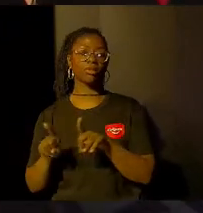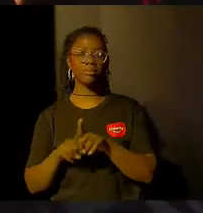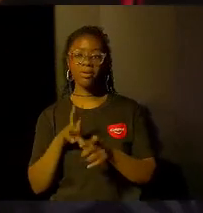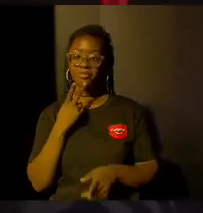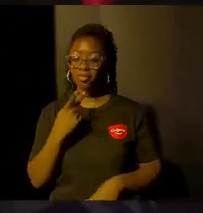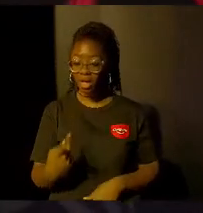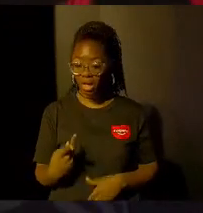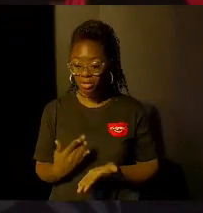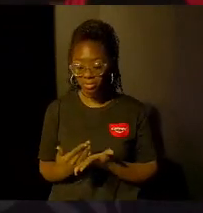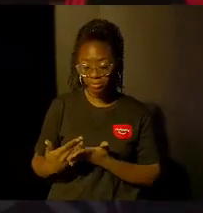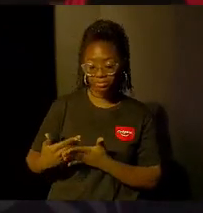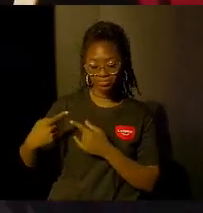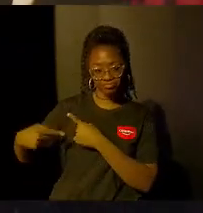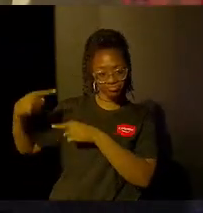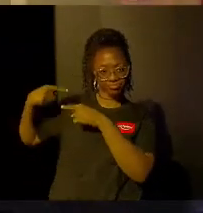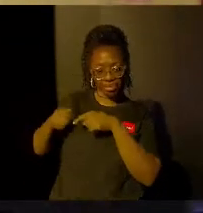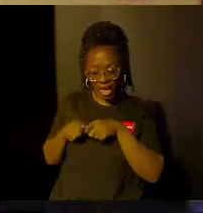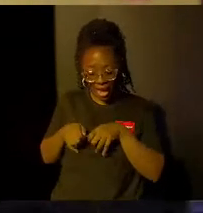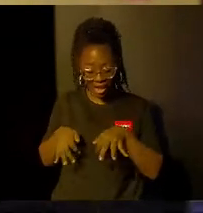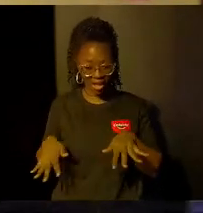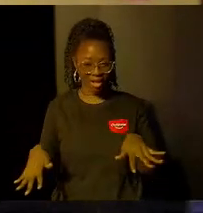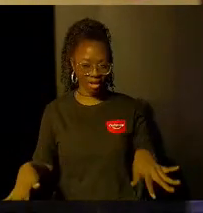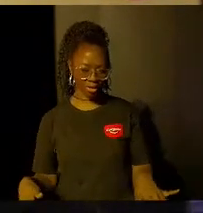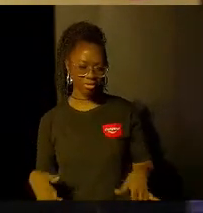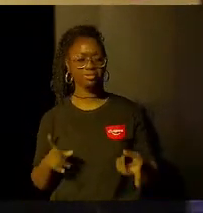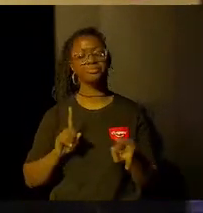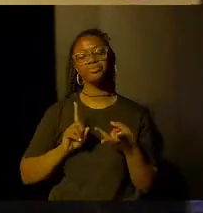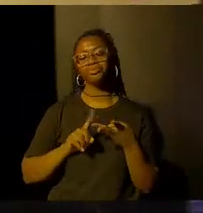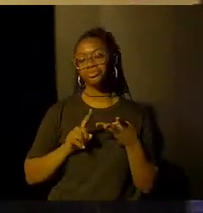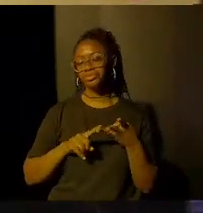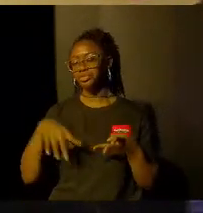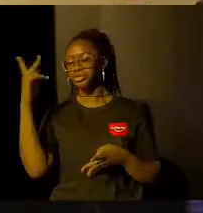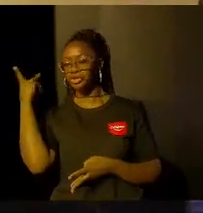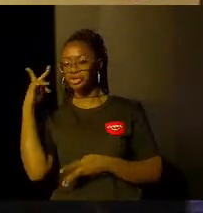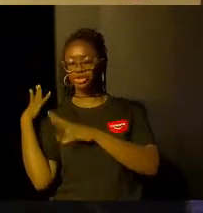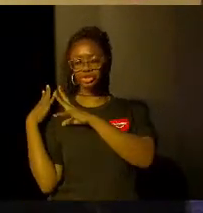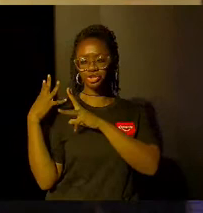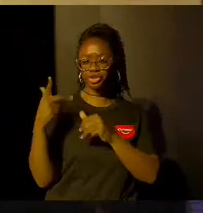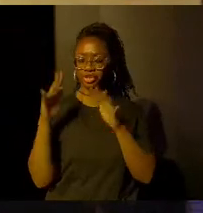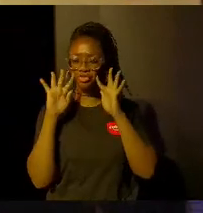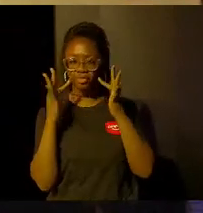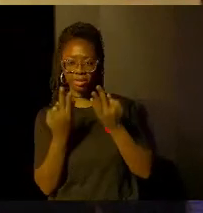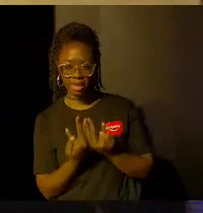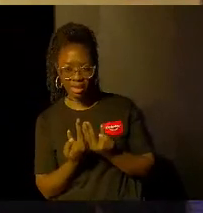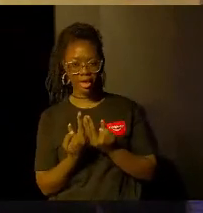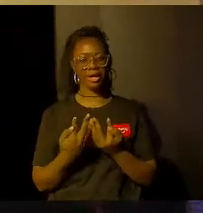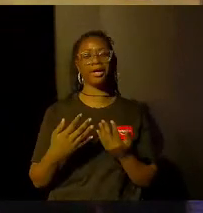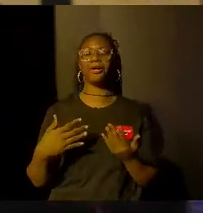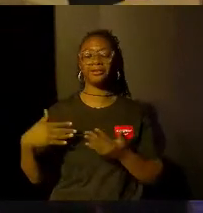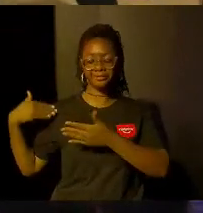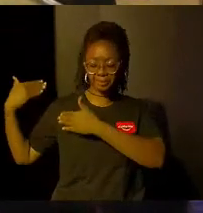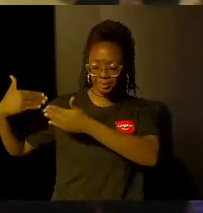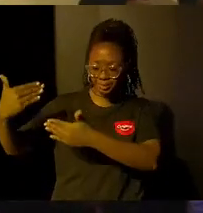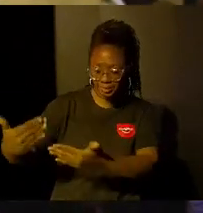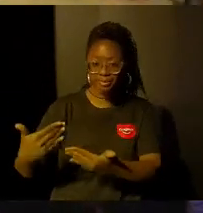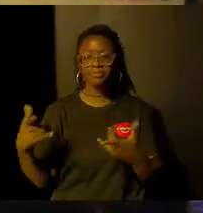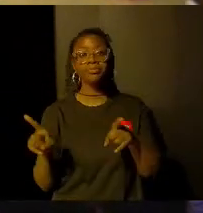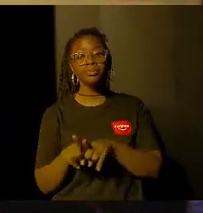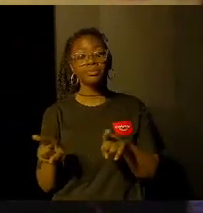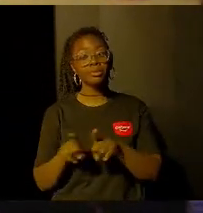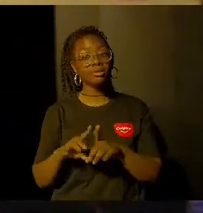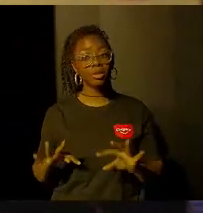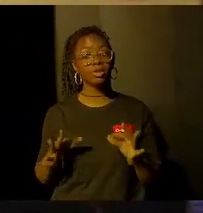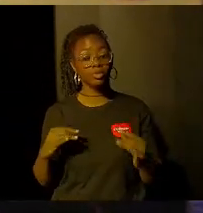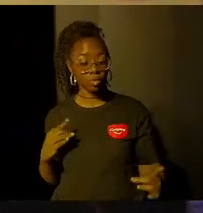de origens falaram das suas histórias familiares dos seus legados e eu acho que tudo isso